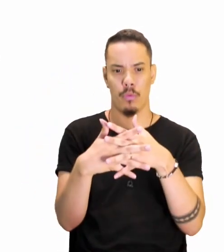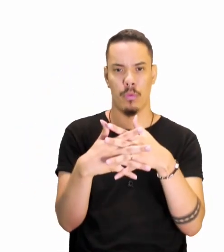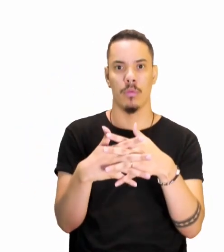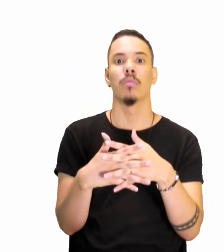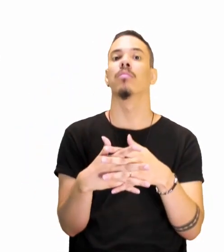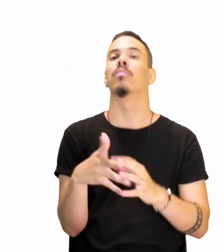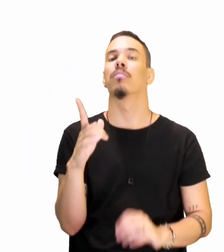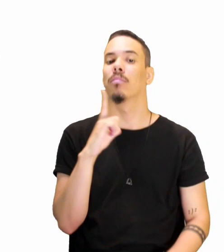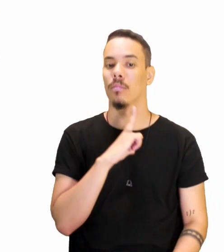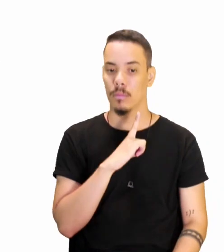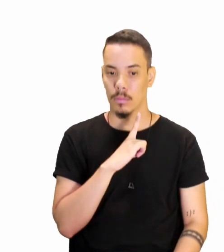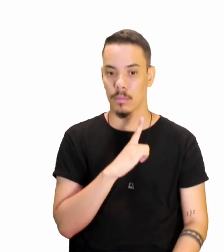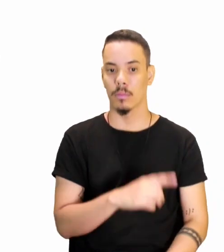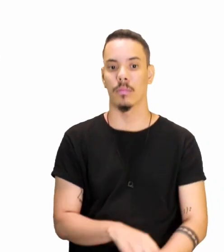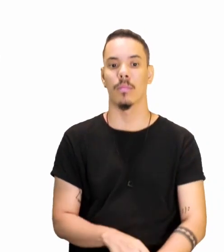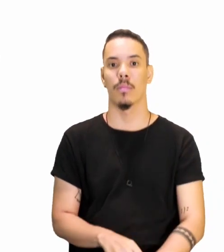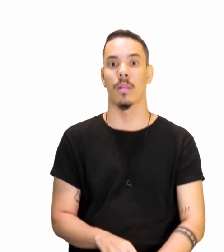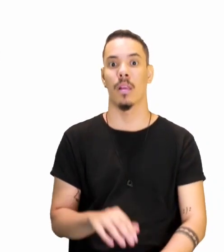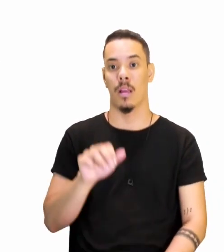comprão,